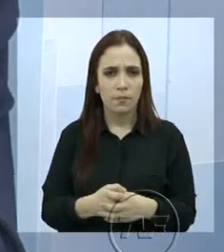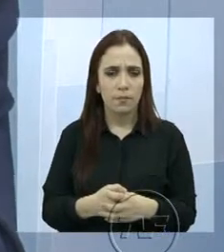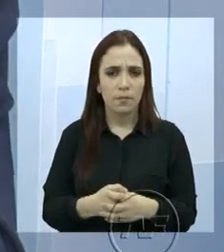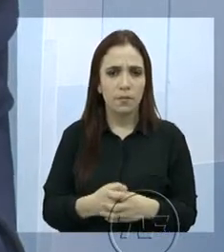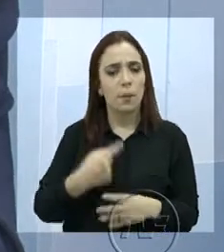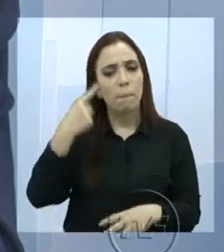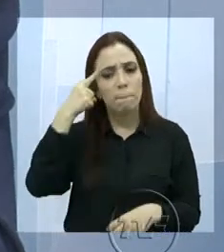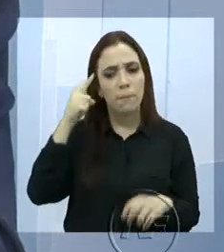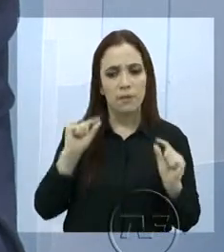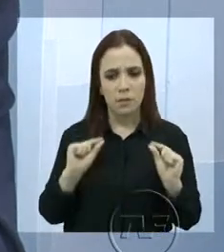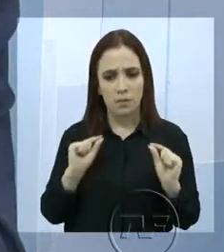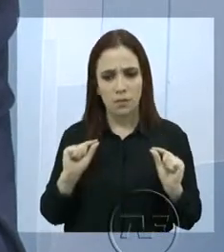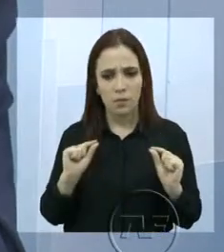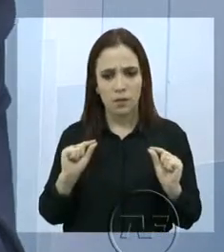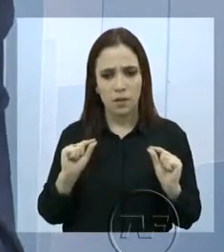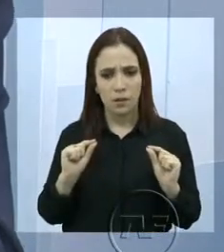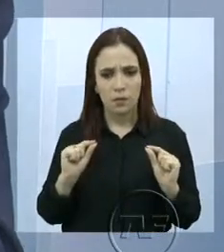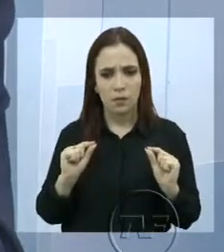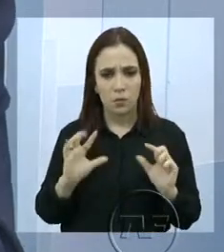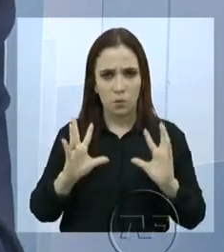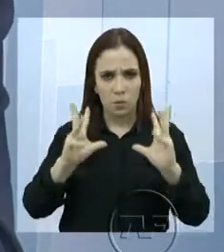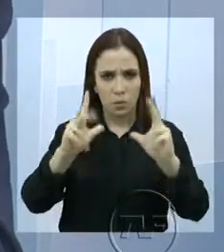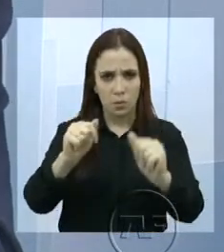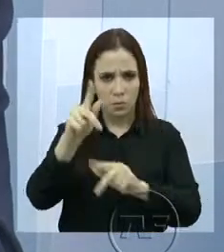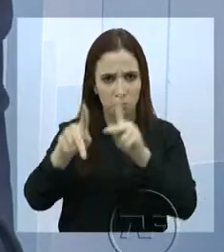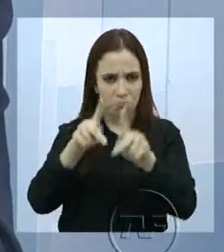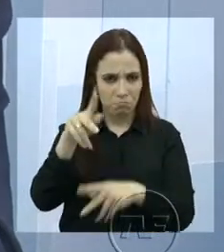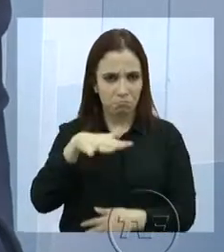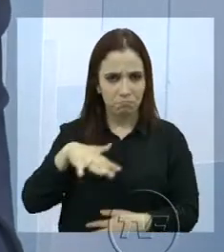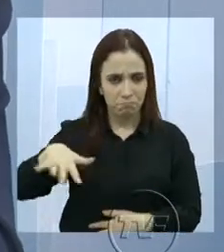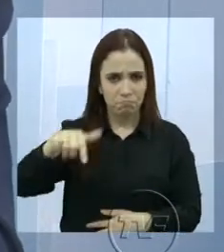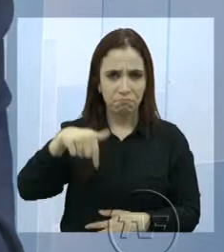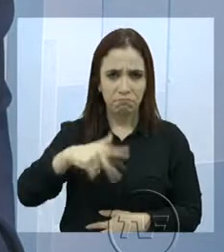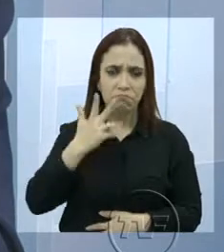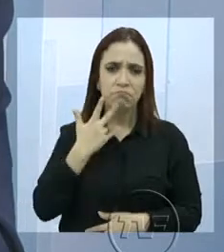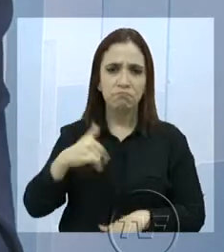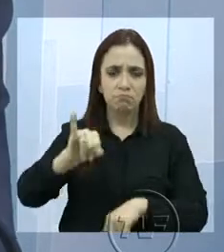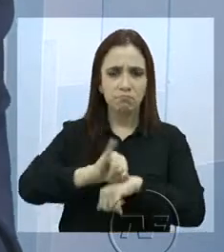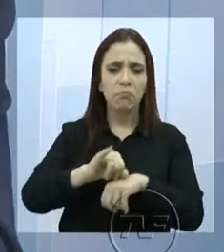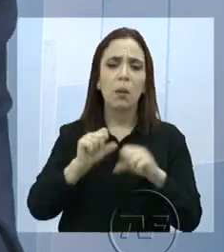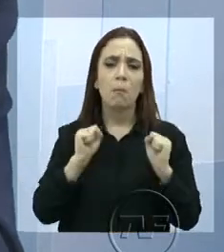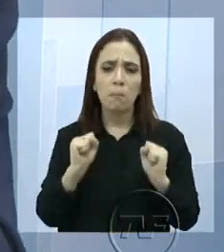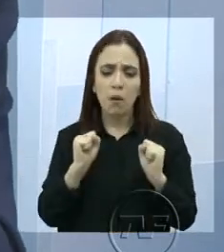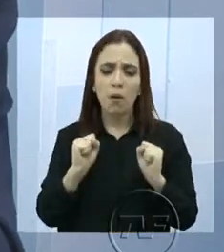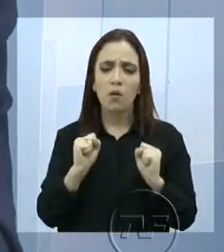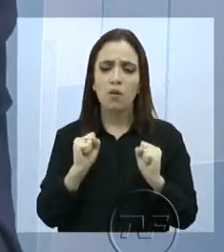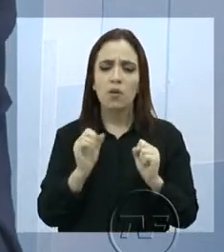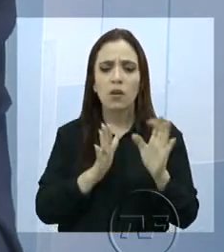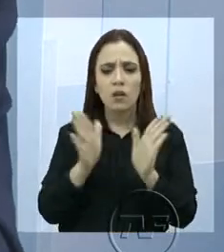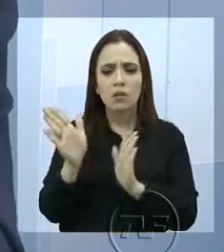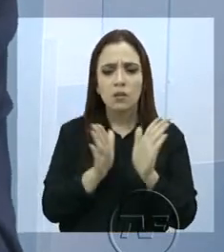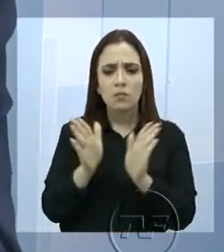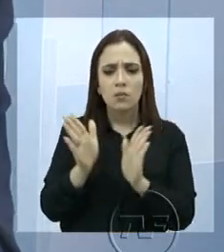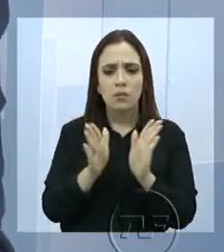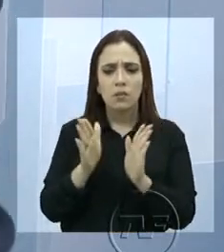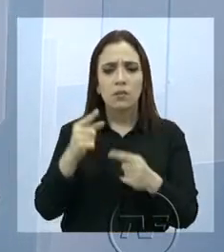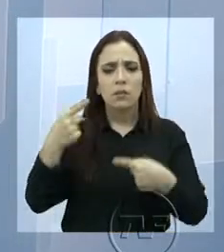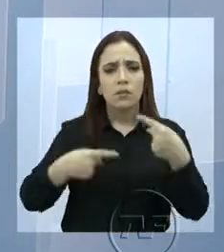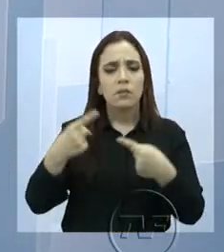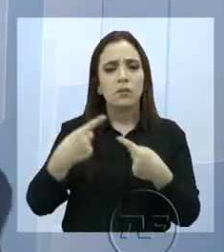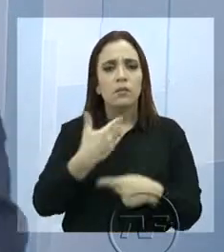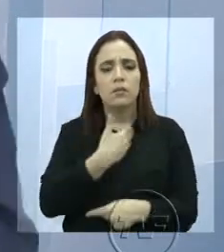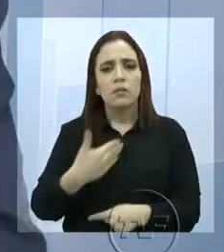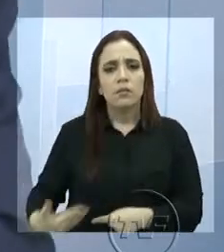leva em consideração toda a população do município. Como você pode levar a efeito um projeto político que